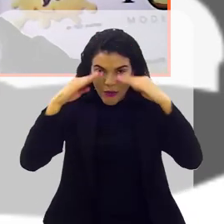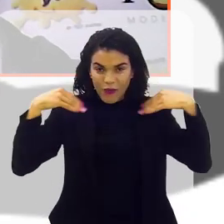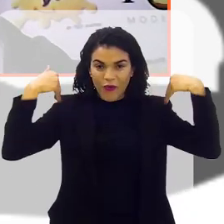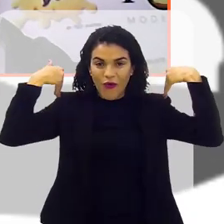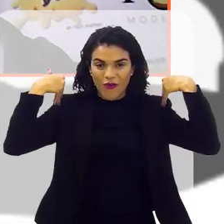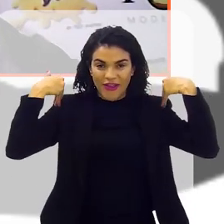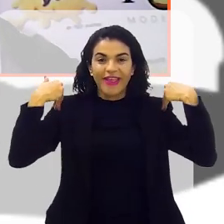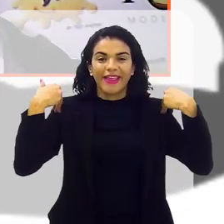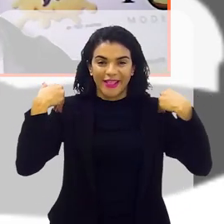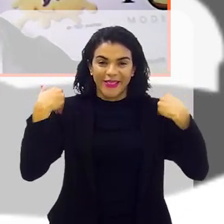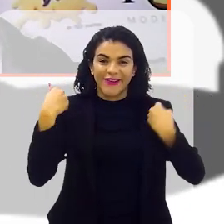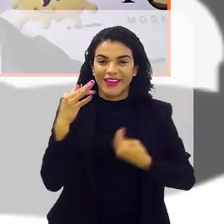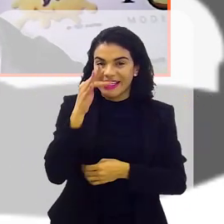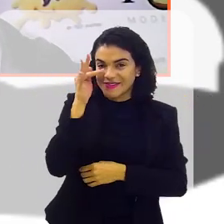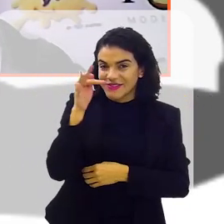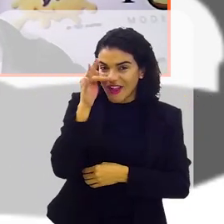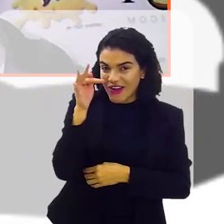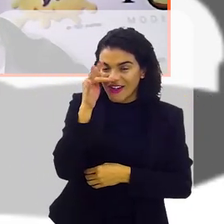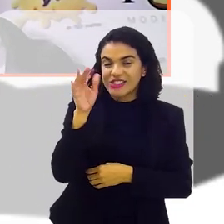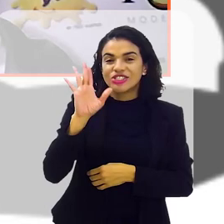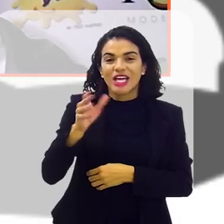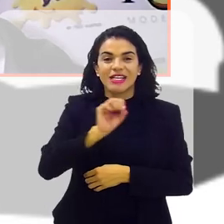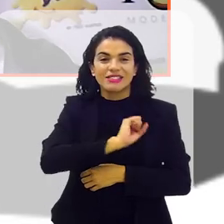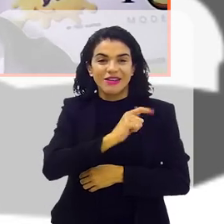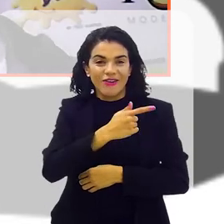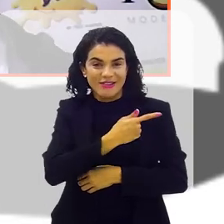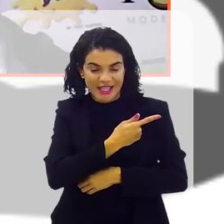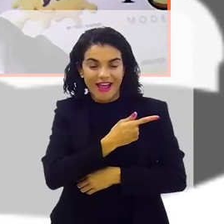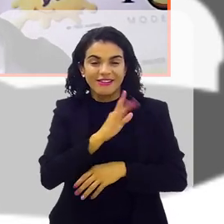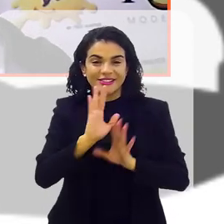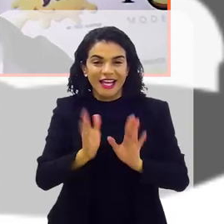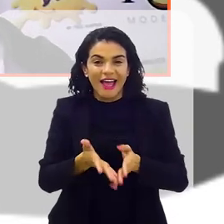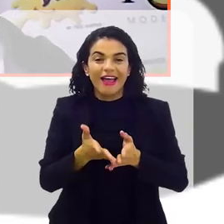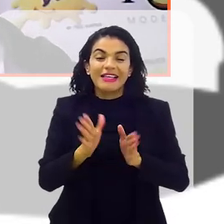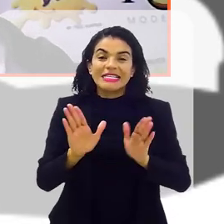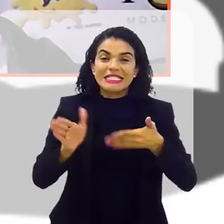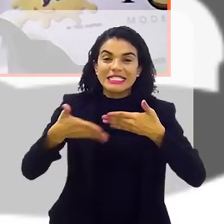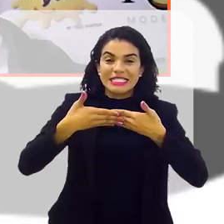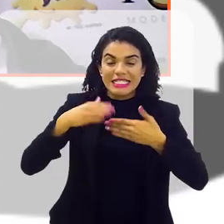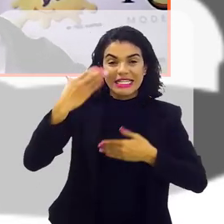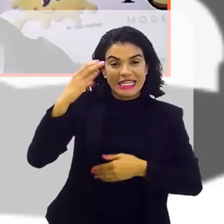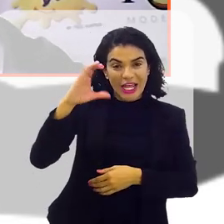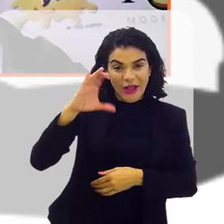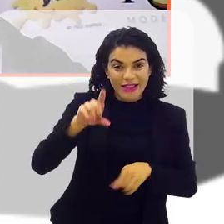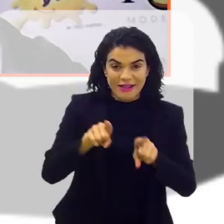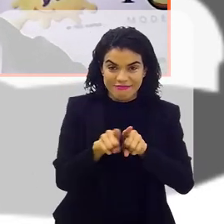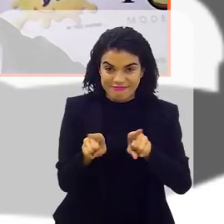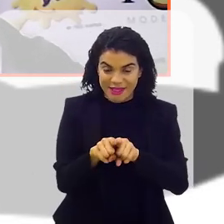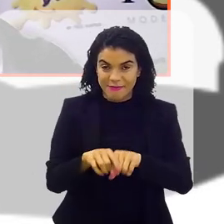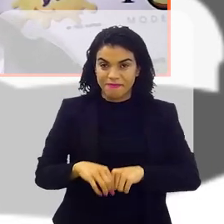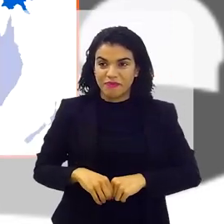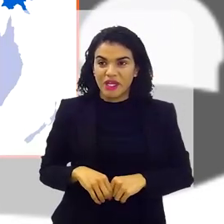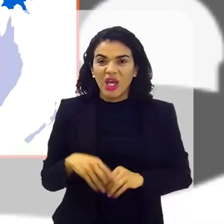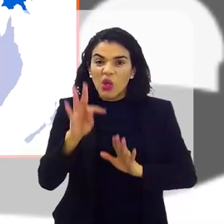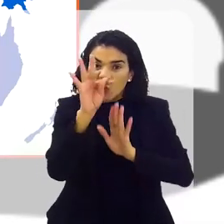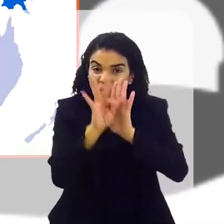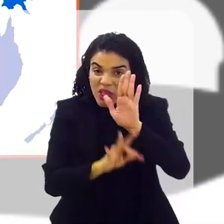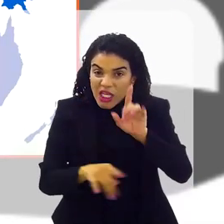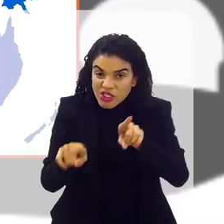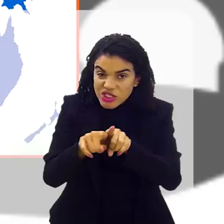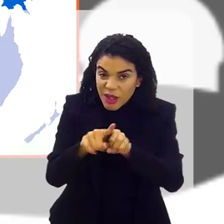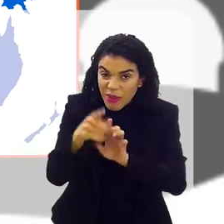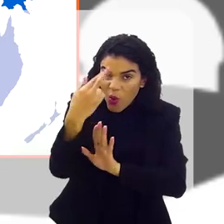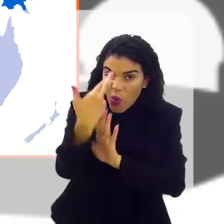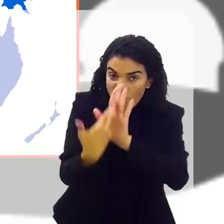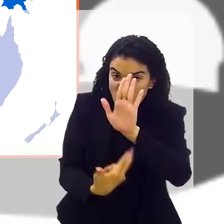Flores a sátira fizemos Niterói fizemos São Gonçalo e terminamos temporada agora também no Tijuca Tênis Clube e eu tô